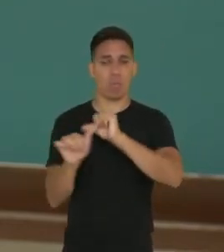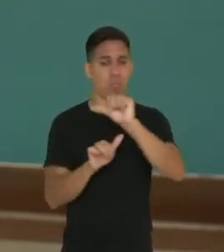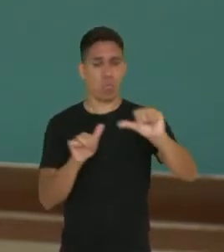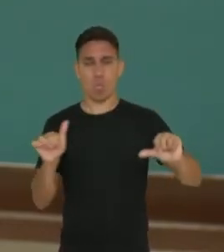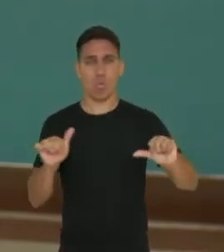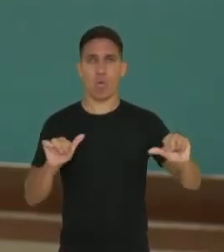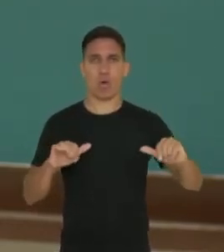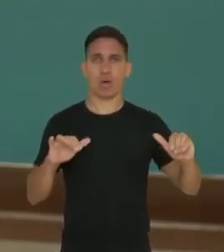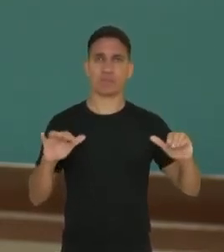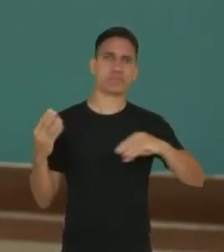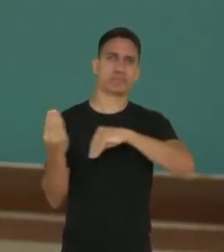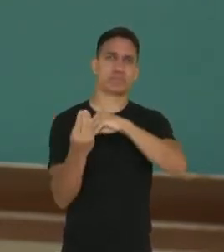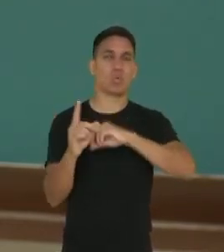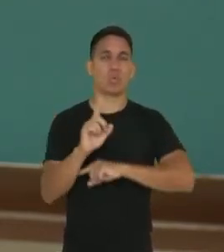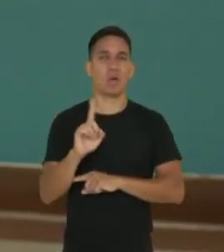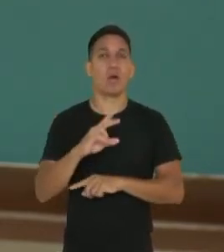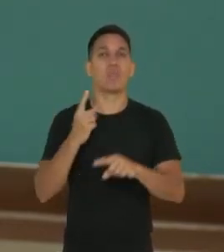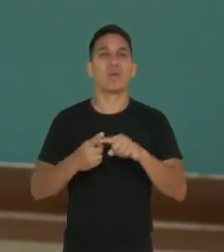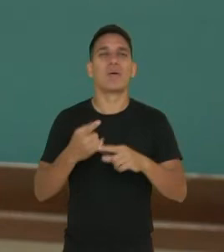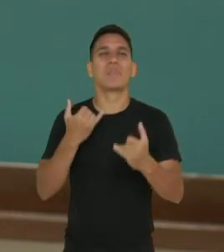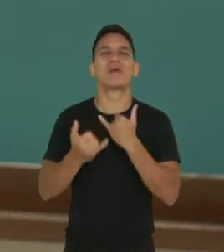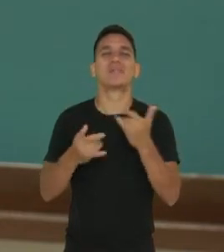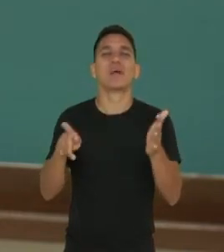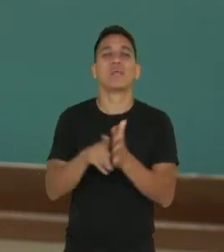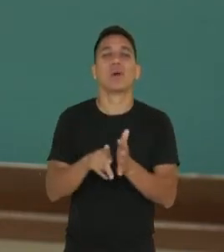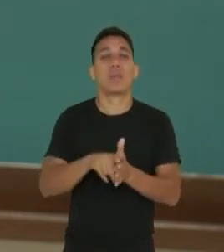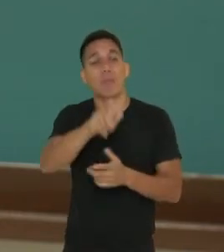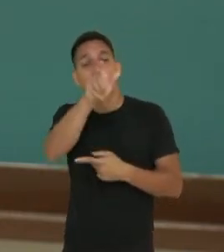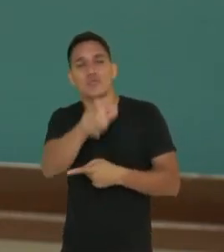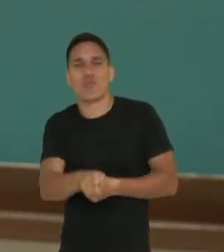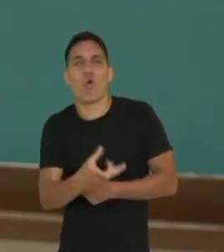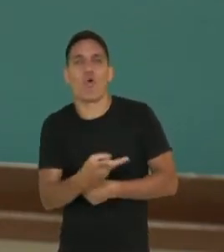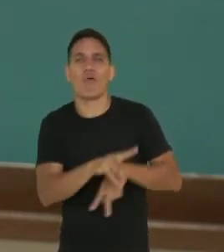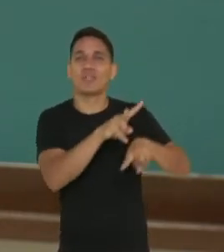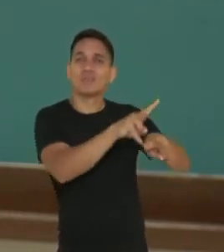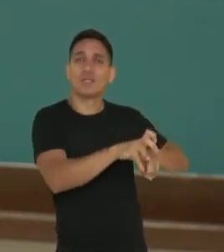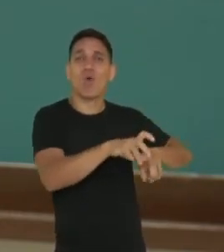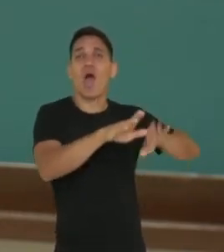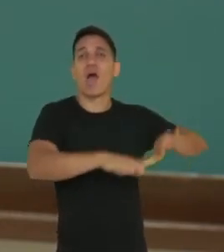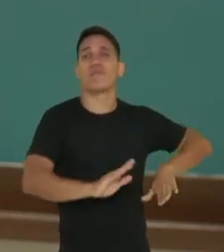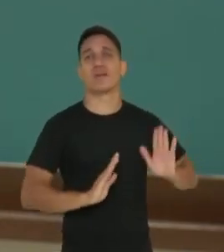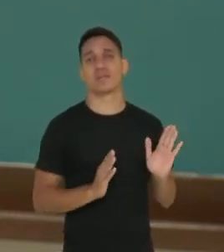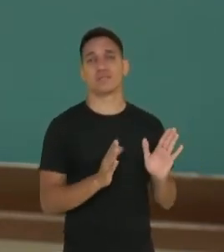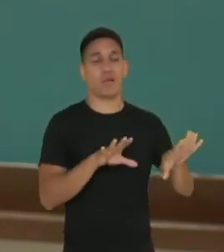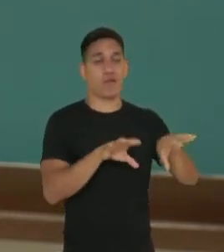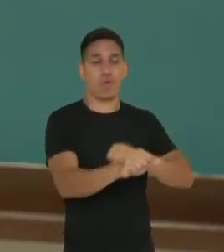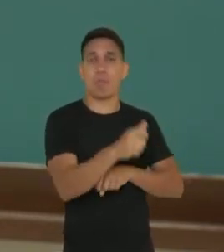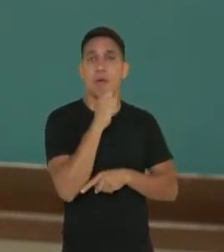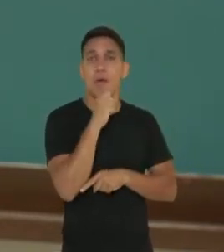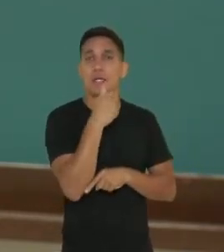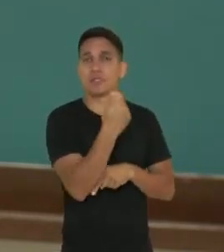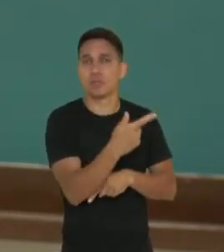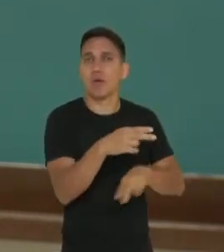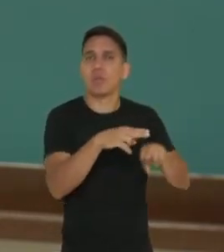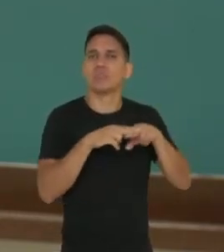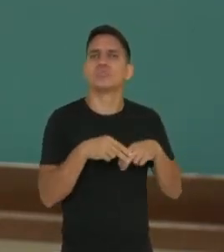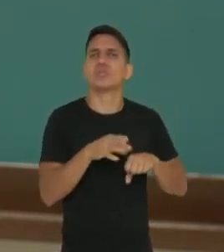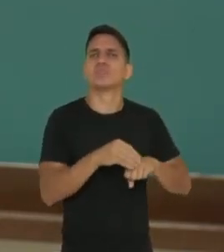é como aquela pessoa do interior, às vezes não tem muita escolaridade, então ela tem ali, né, algumas